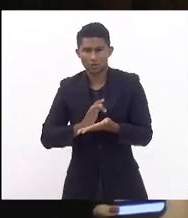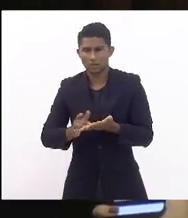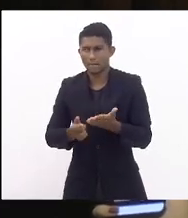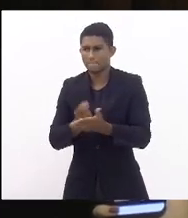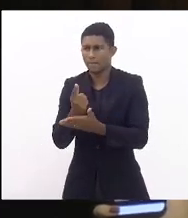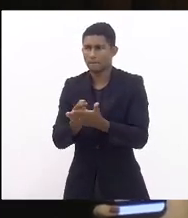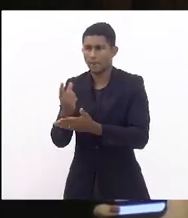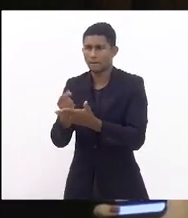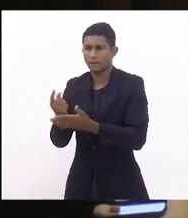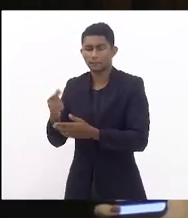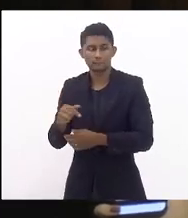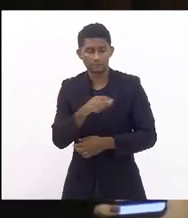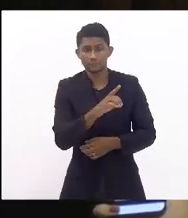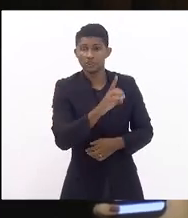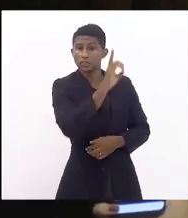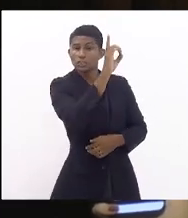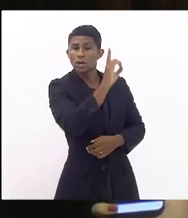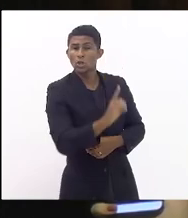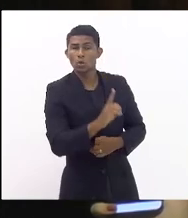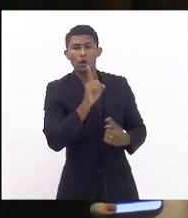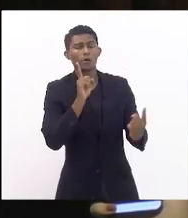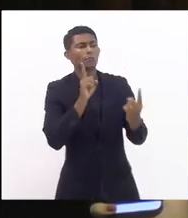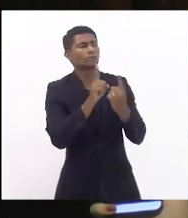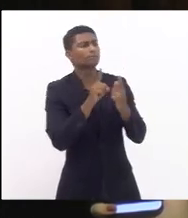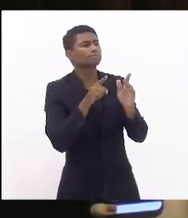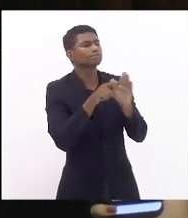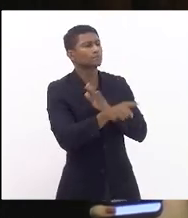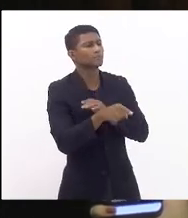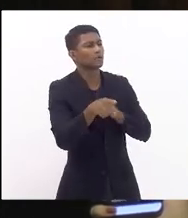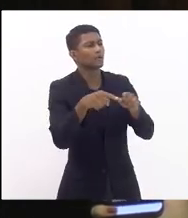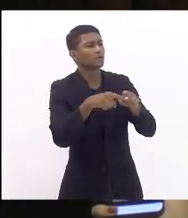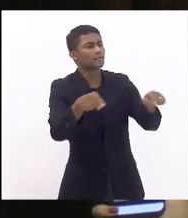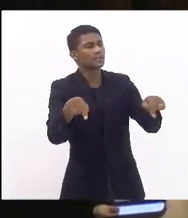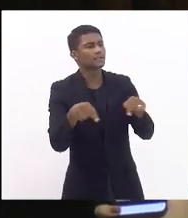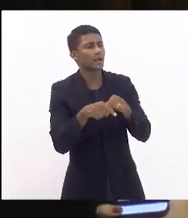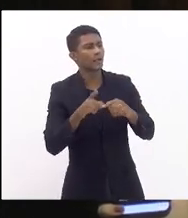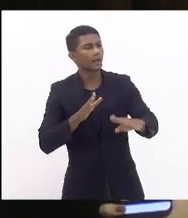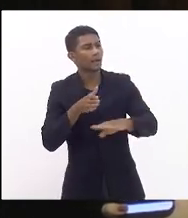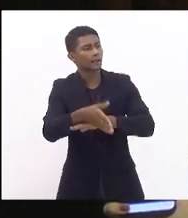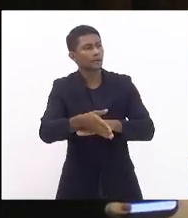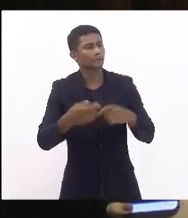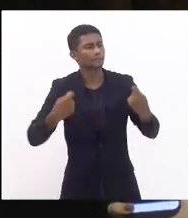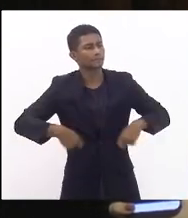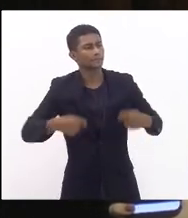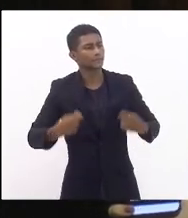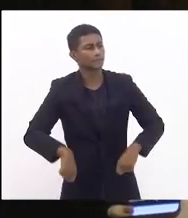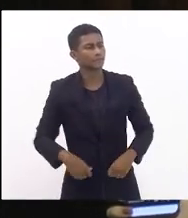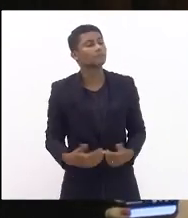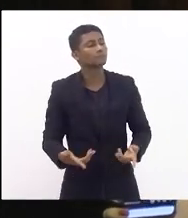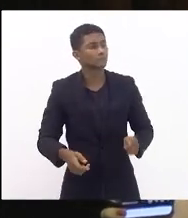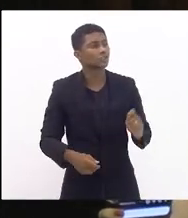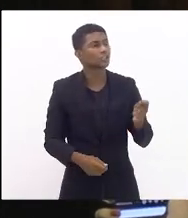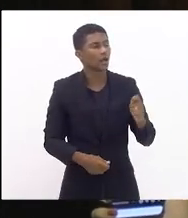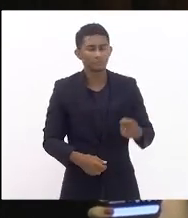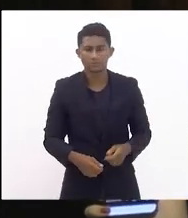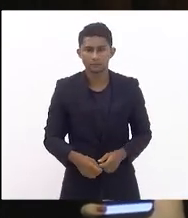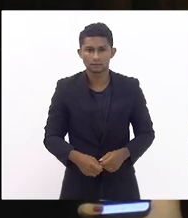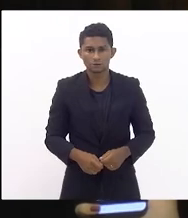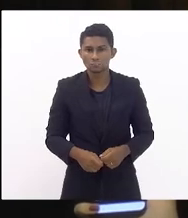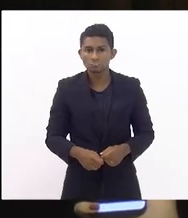eu perguntei ao diretor, eu preciso entrar na sala. Ninguém tinha a chave do